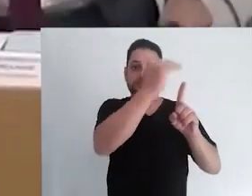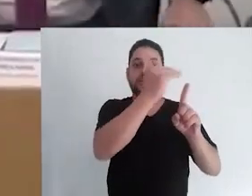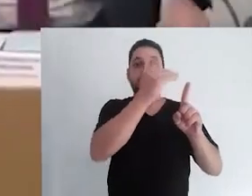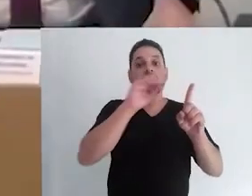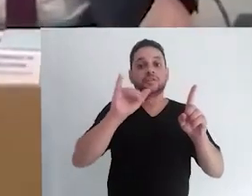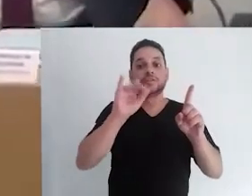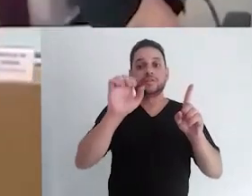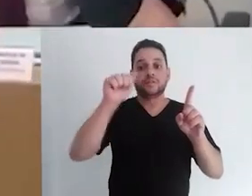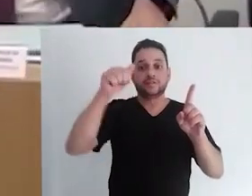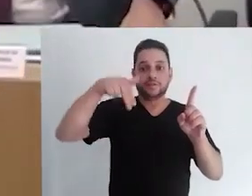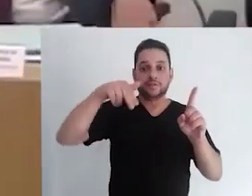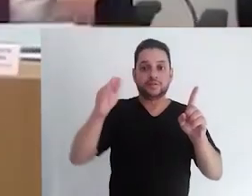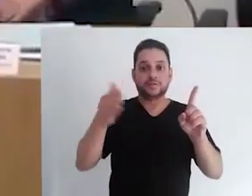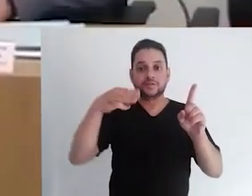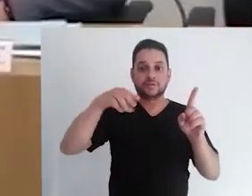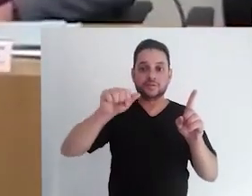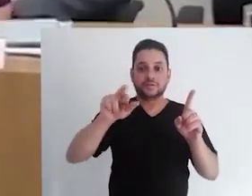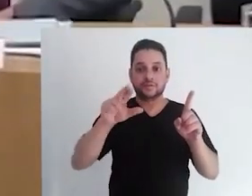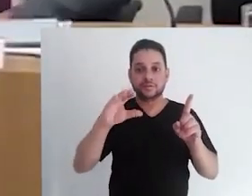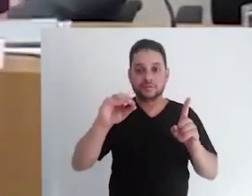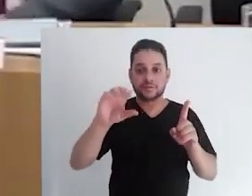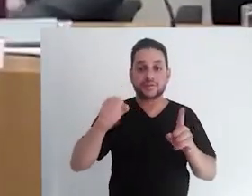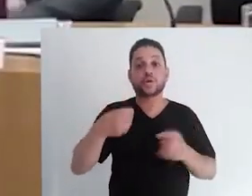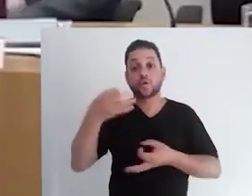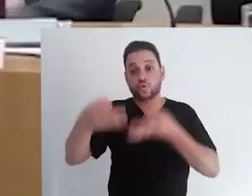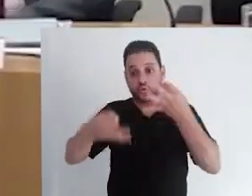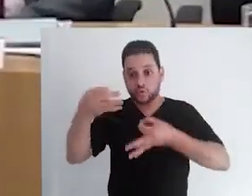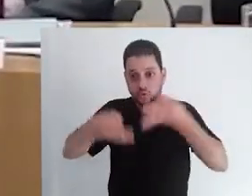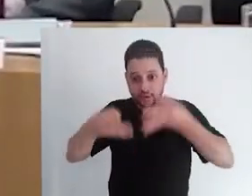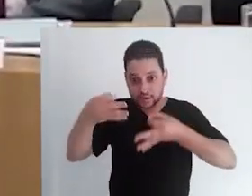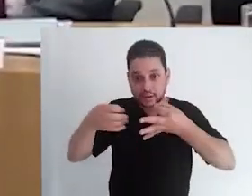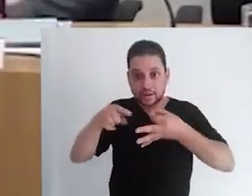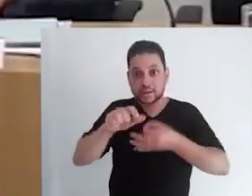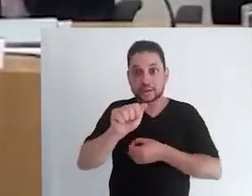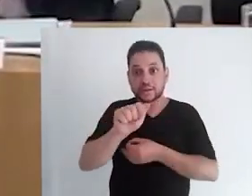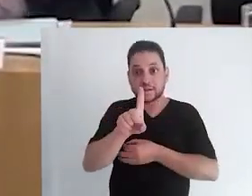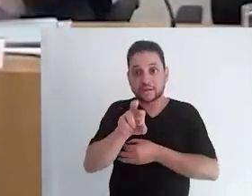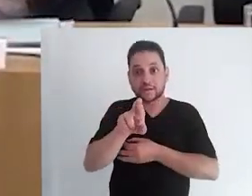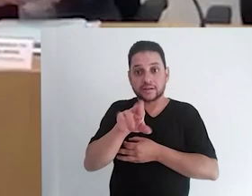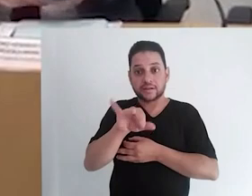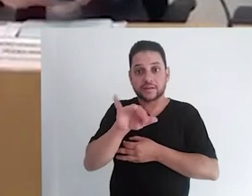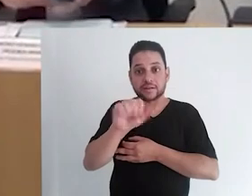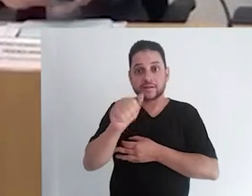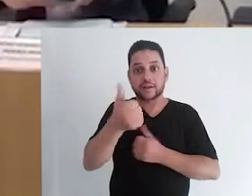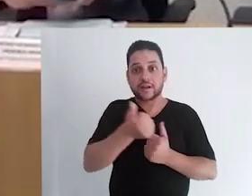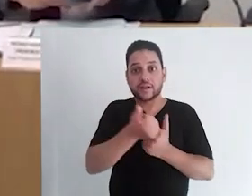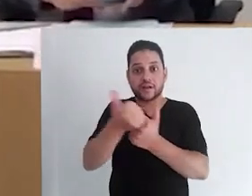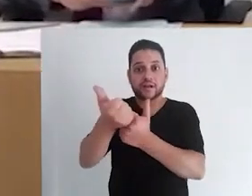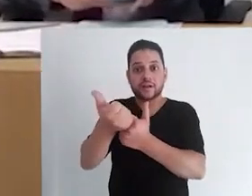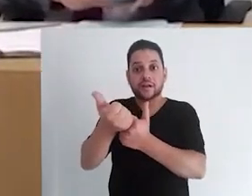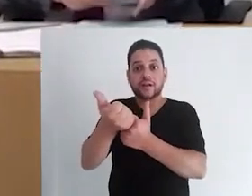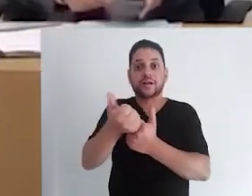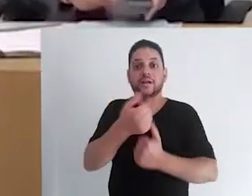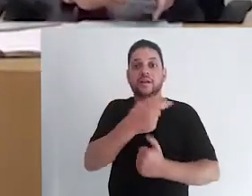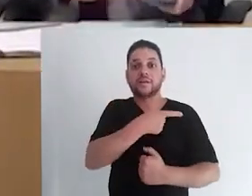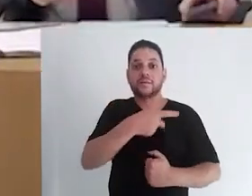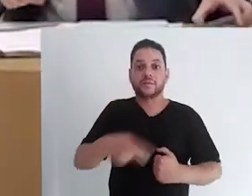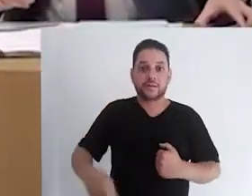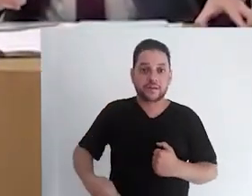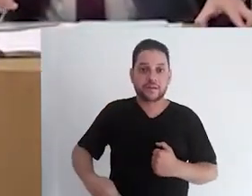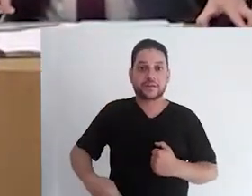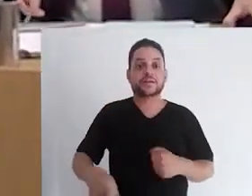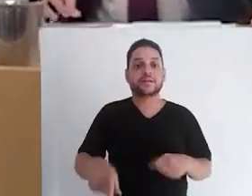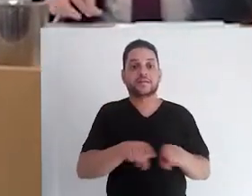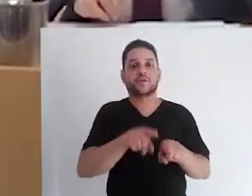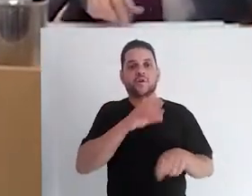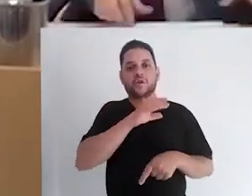da juíza Adriana, que é assessora da presidência, e de todos os colegas do